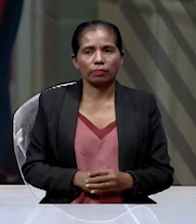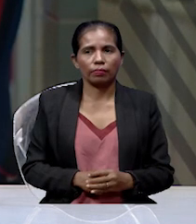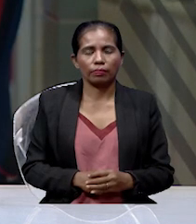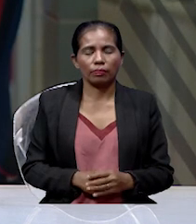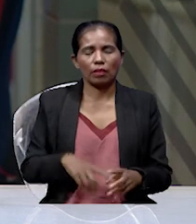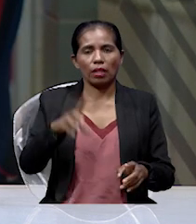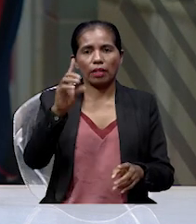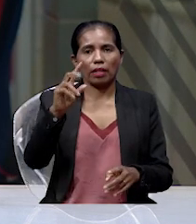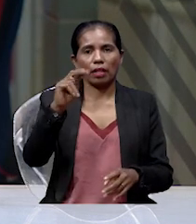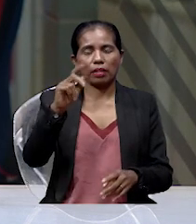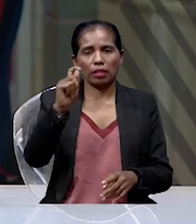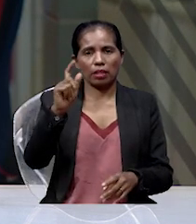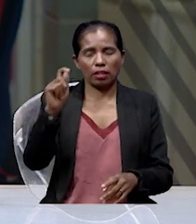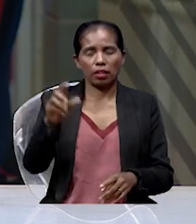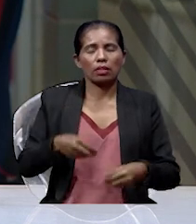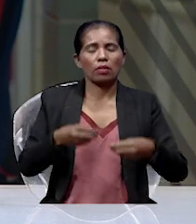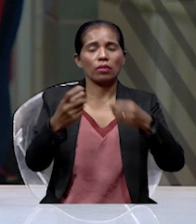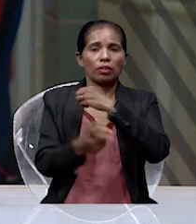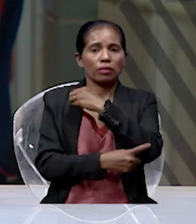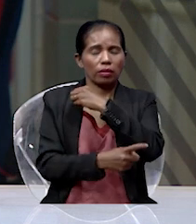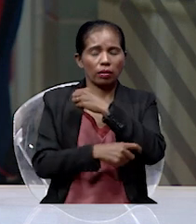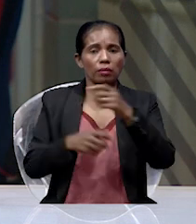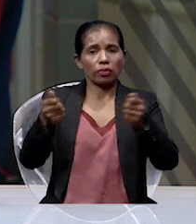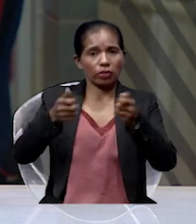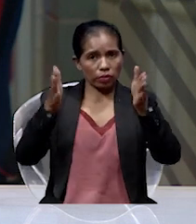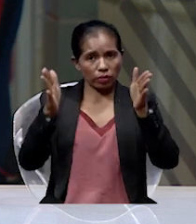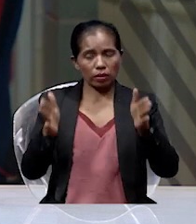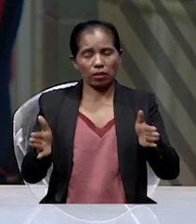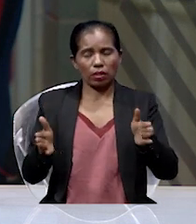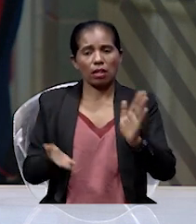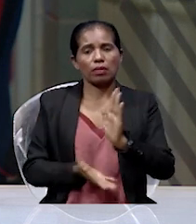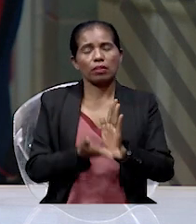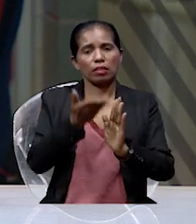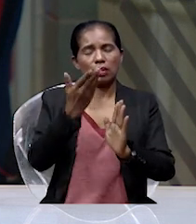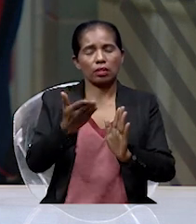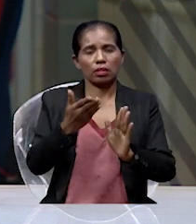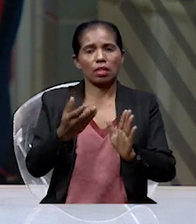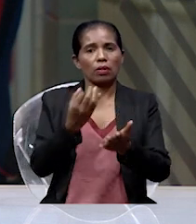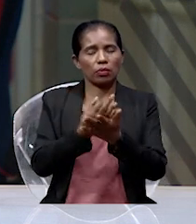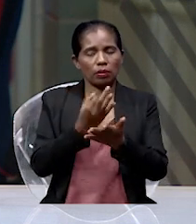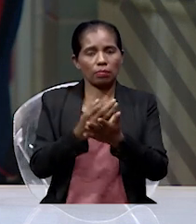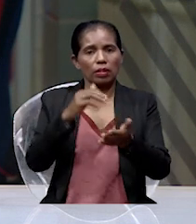Dentete se fos ansao un ba motorista sira, ne be hasai tarifa ba estudante sira.